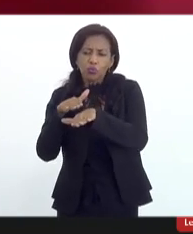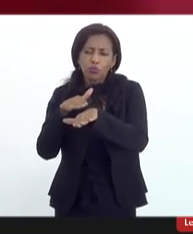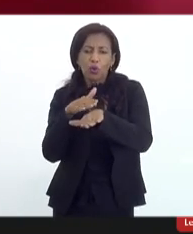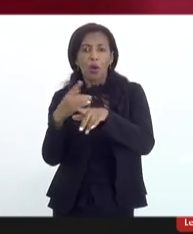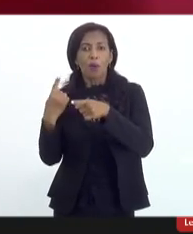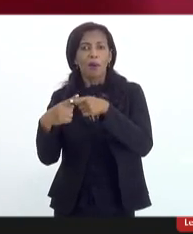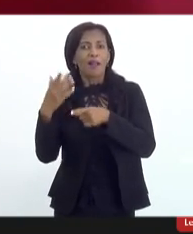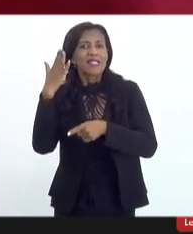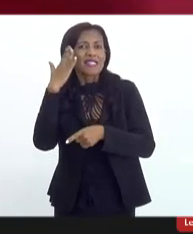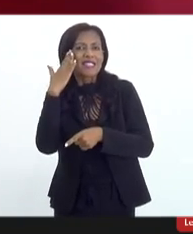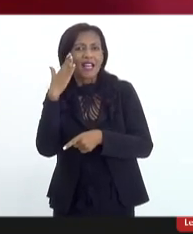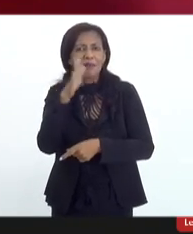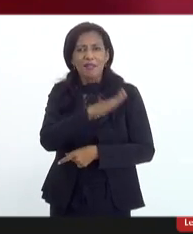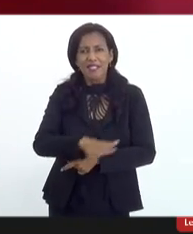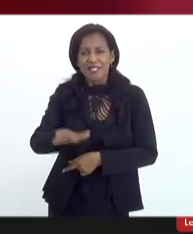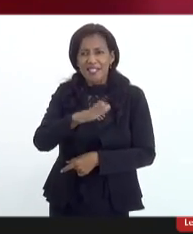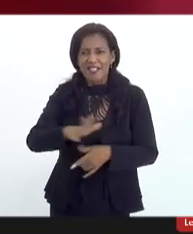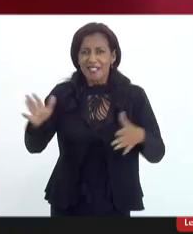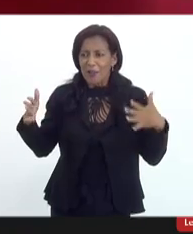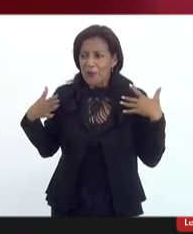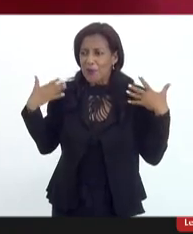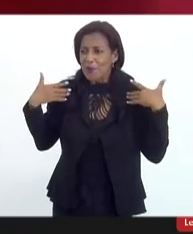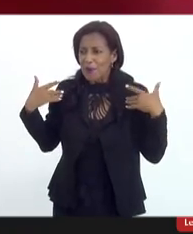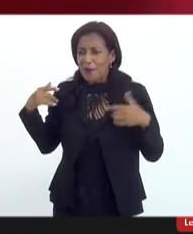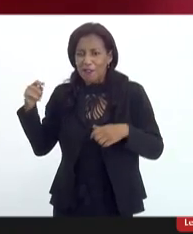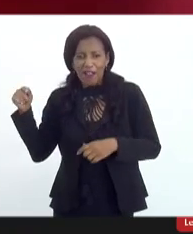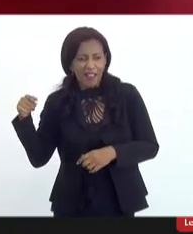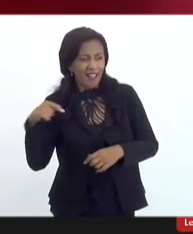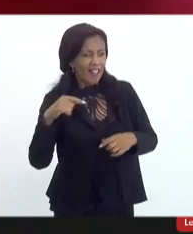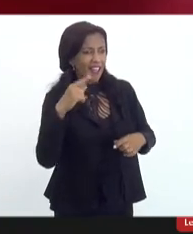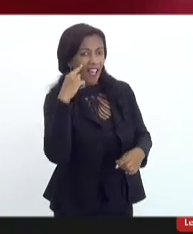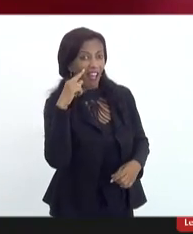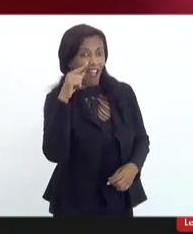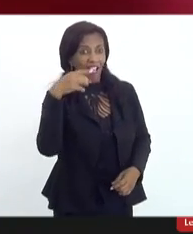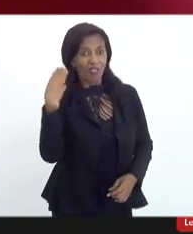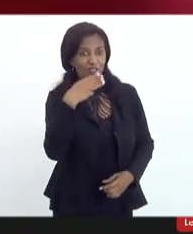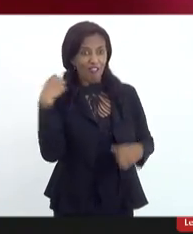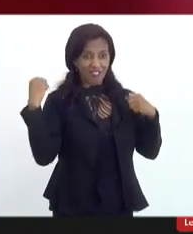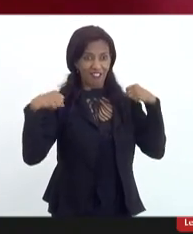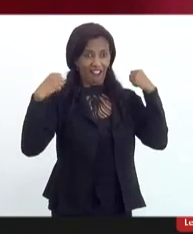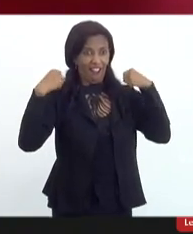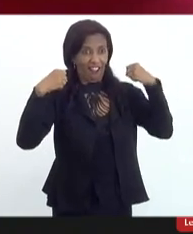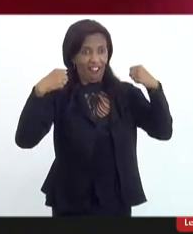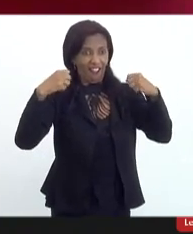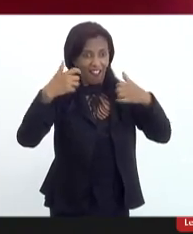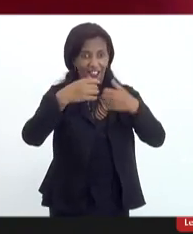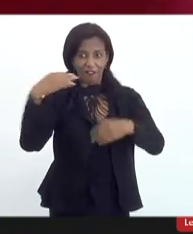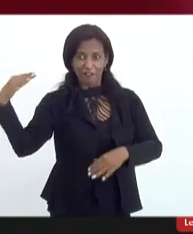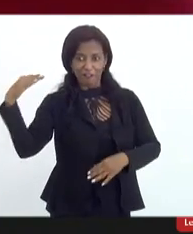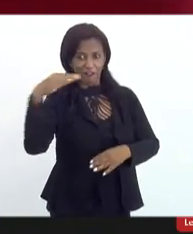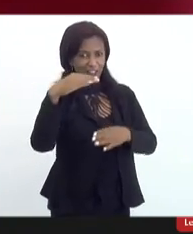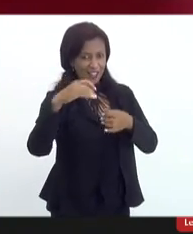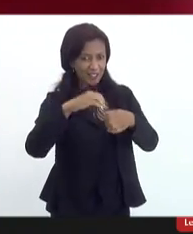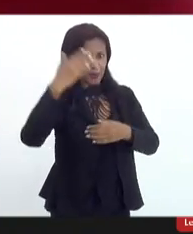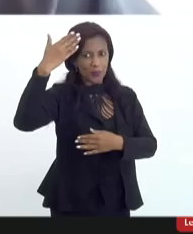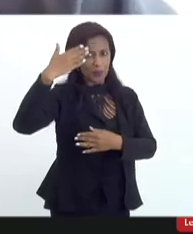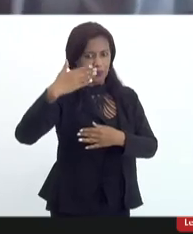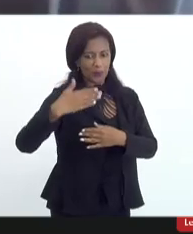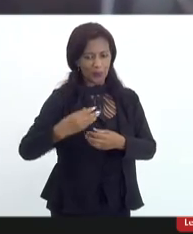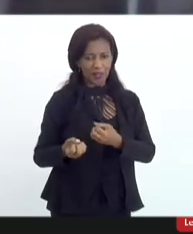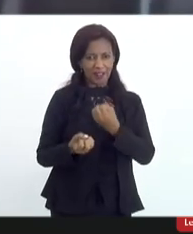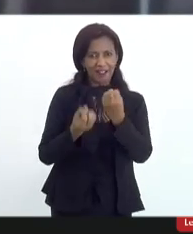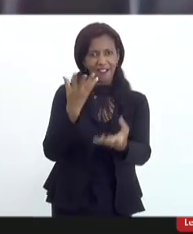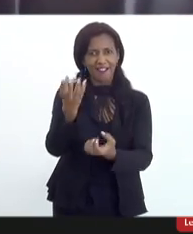uma criança cheia de entusiasmo poderia se passar pela sua à frente do seu carro. E Marta, quero